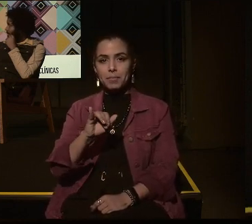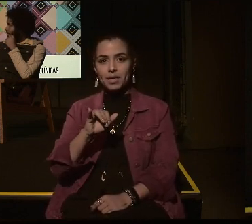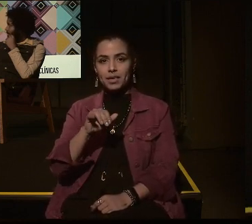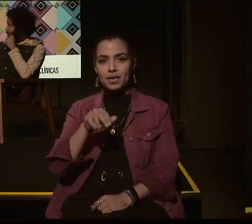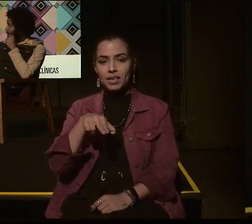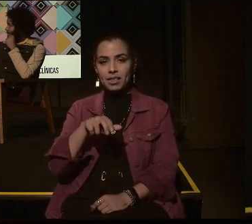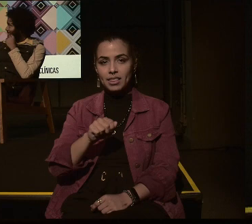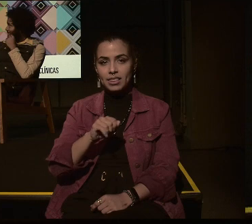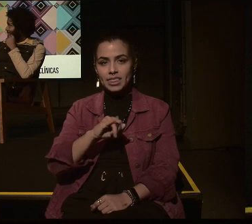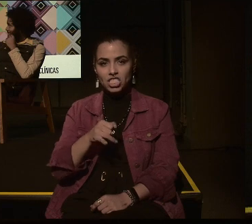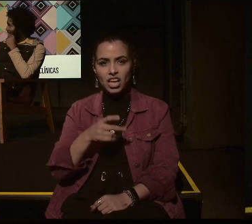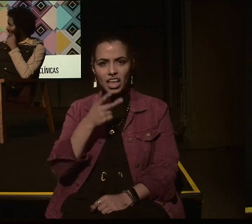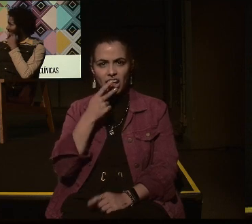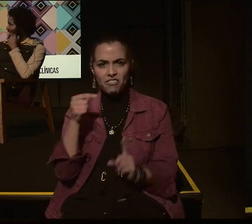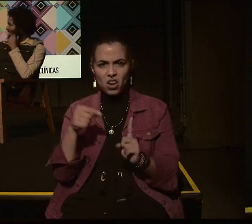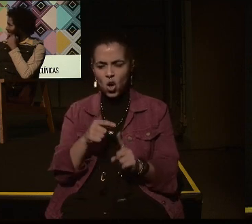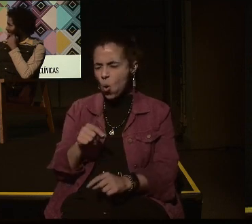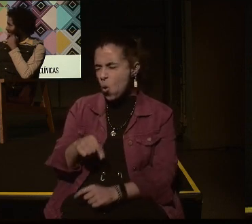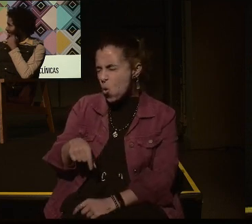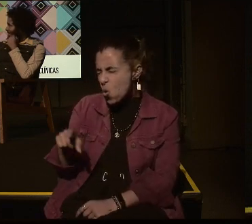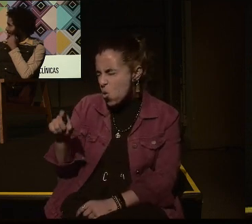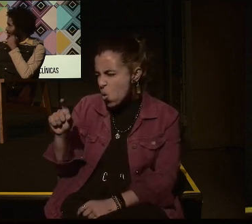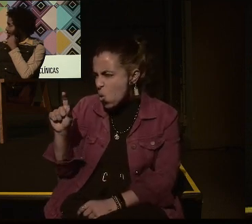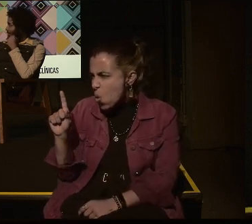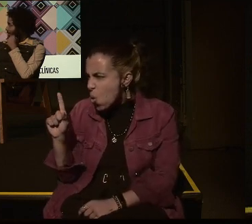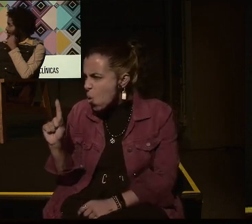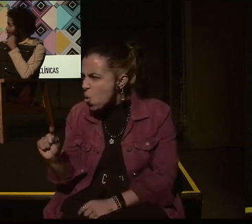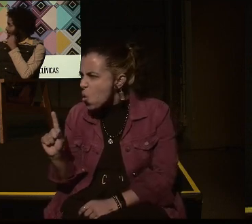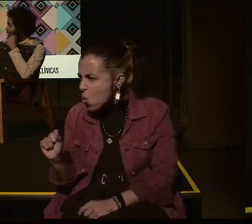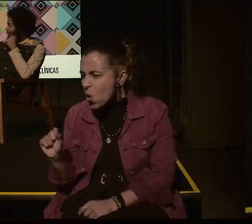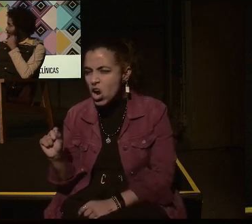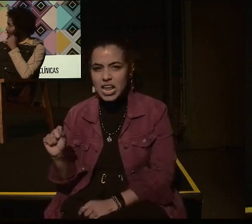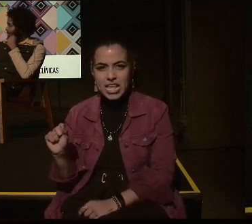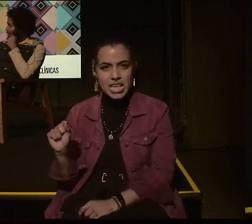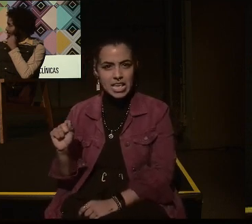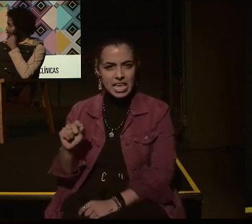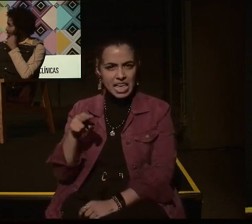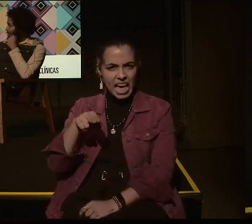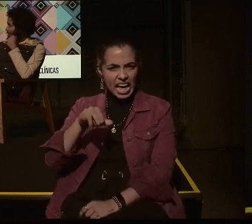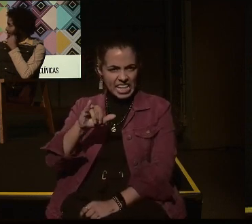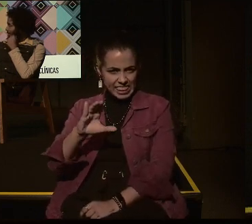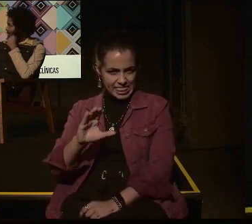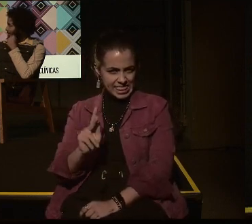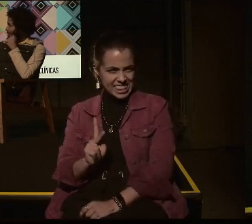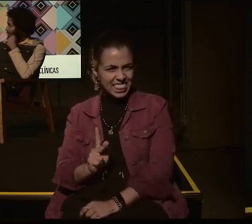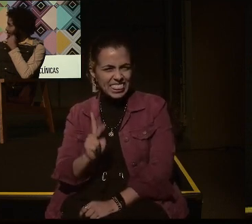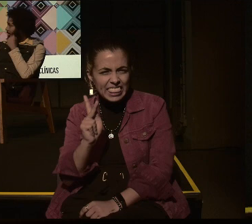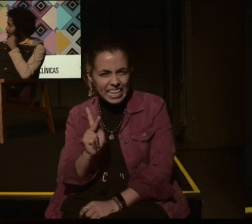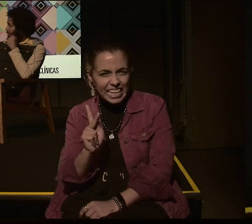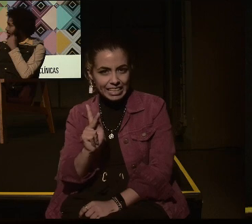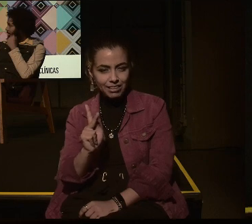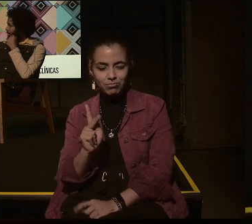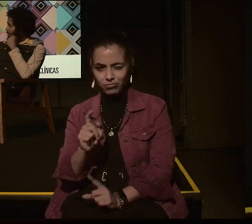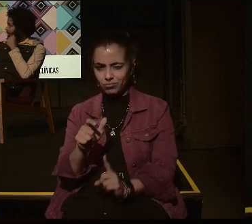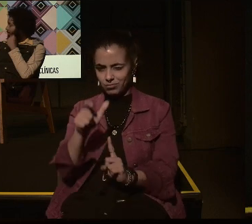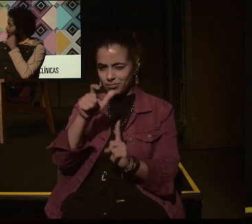De quem? Da Nicki? Esse ato da Nicki. Da Nicki.